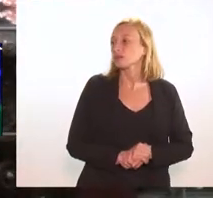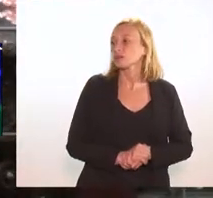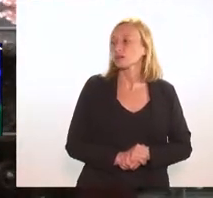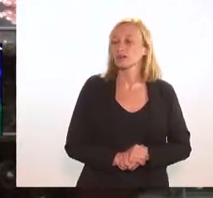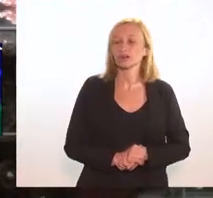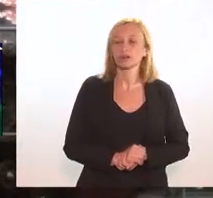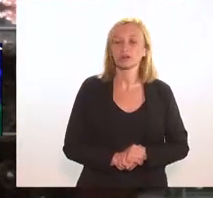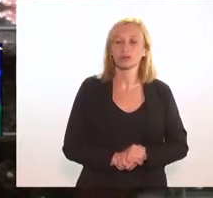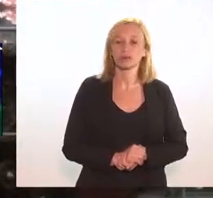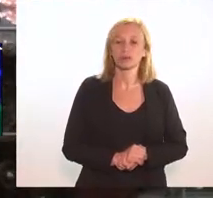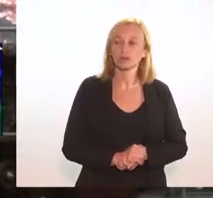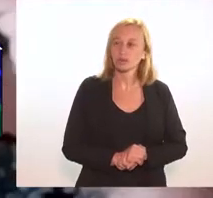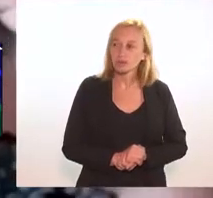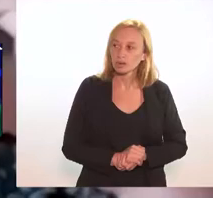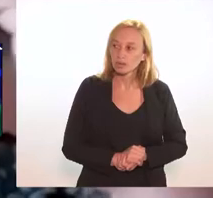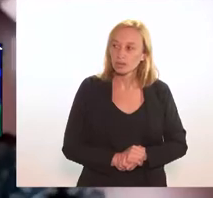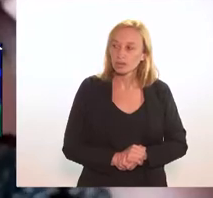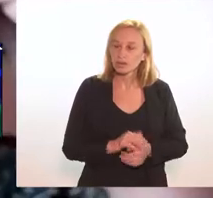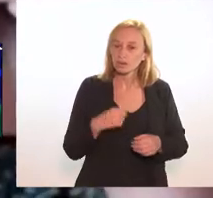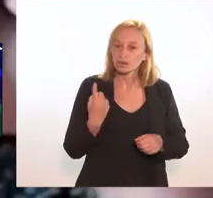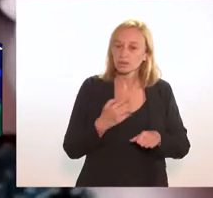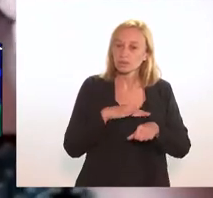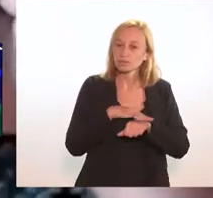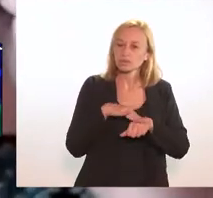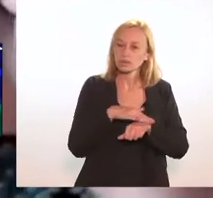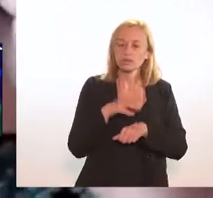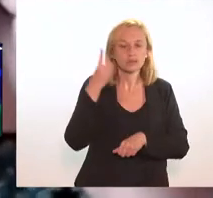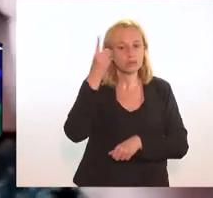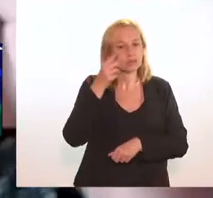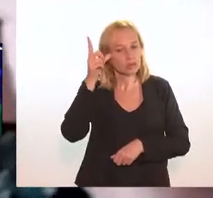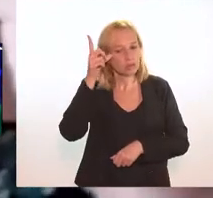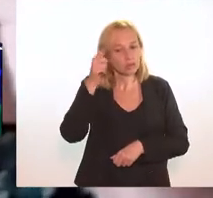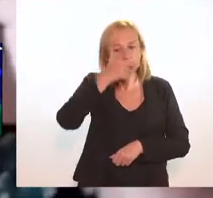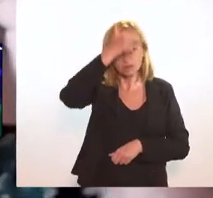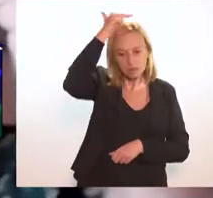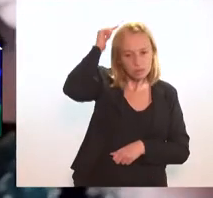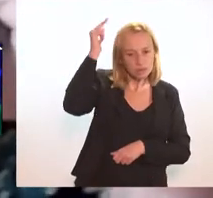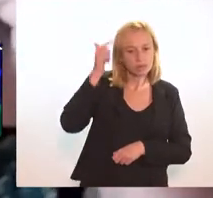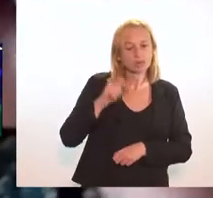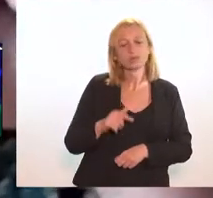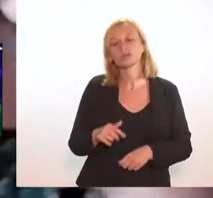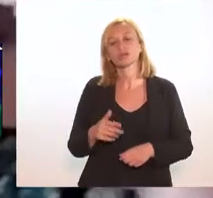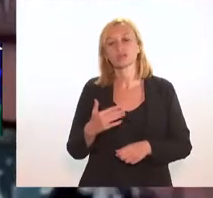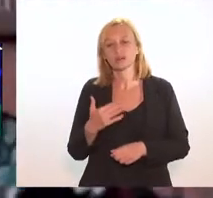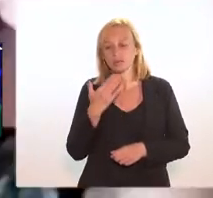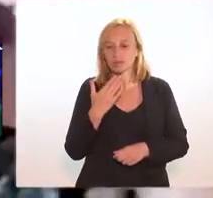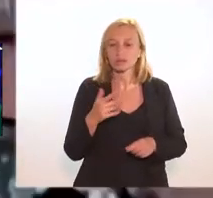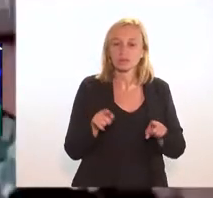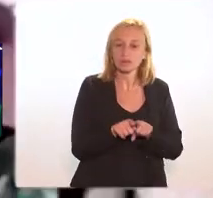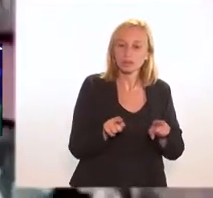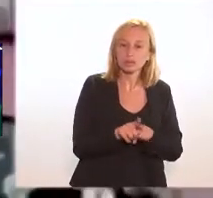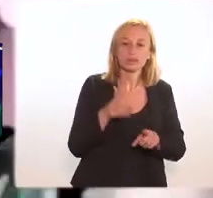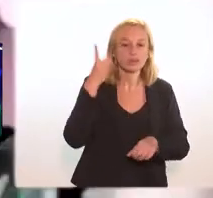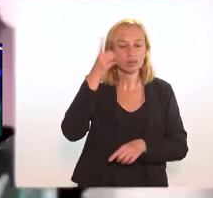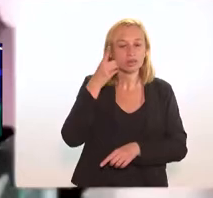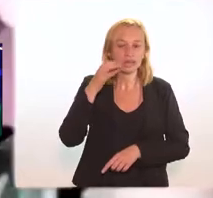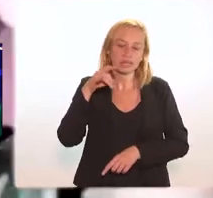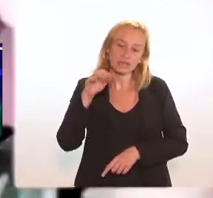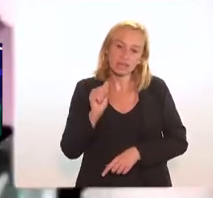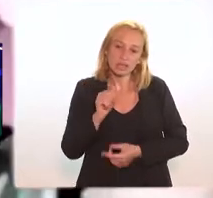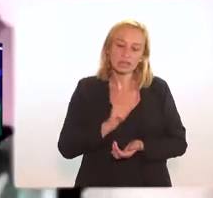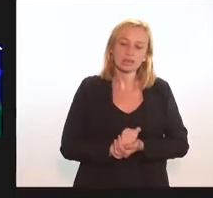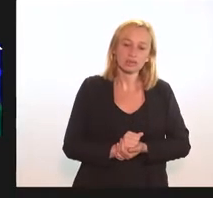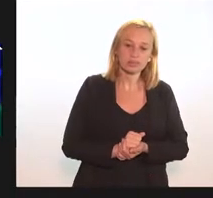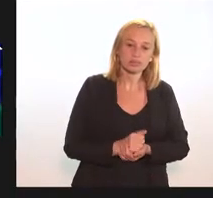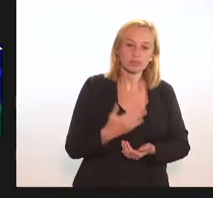nesse caminho, a gente estava conversando, deputada Lucinha, deputado Luiz Paulo fez uma interferência, deputado Márcio Canella, e a